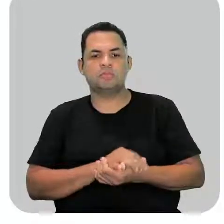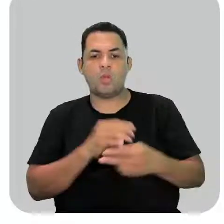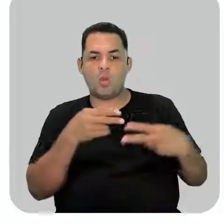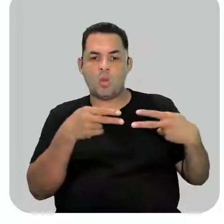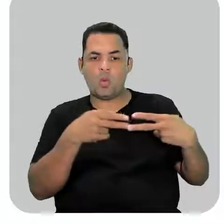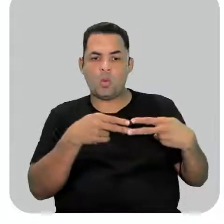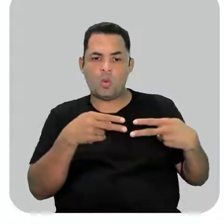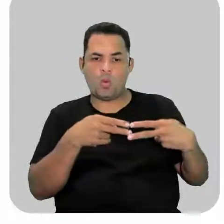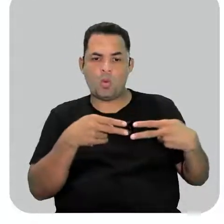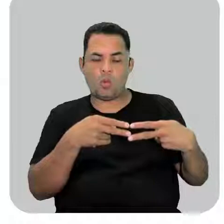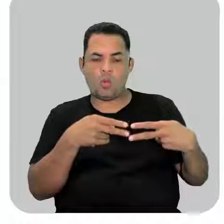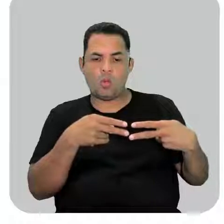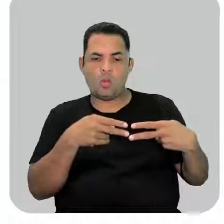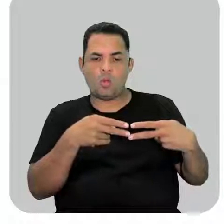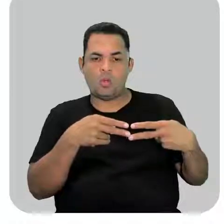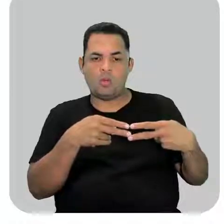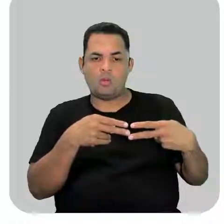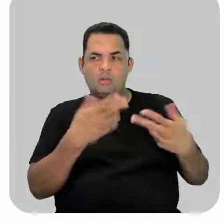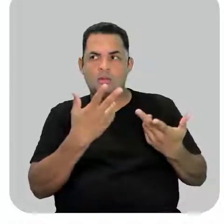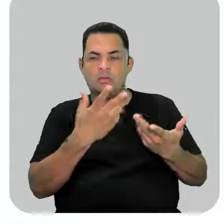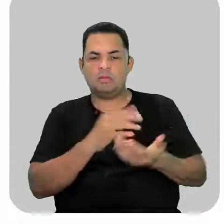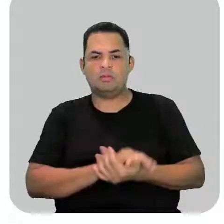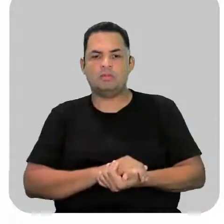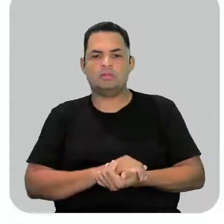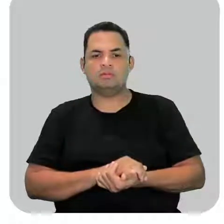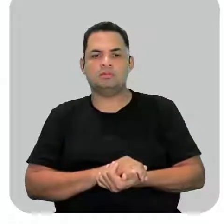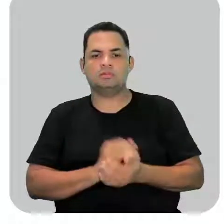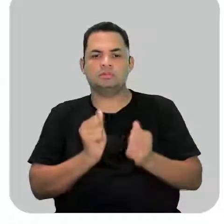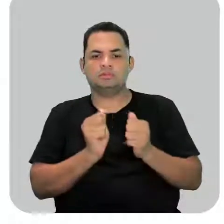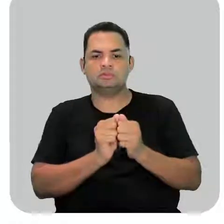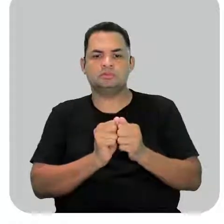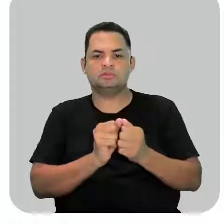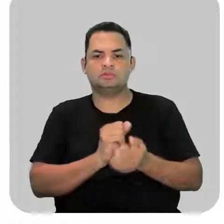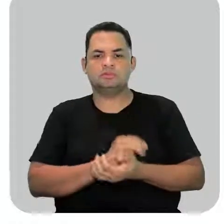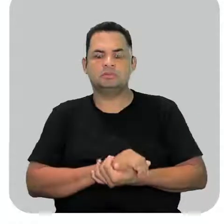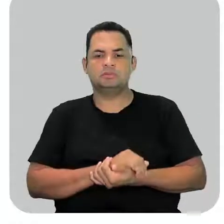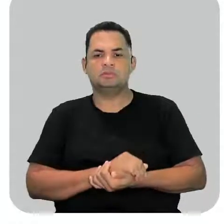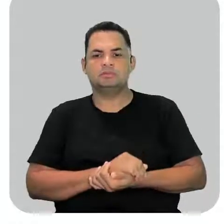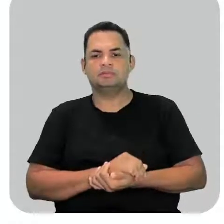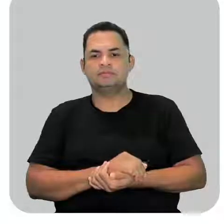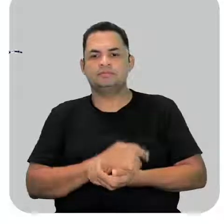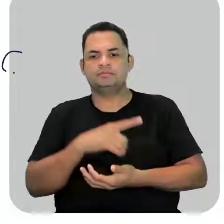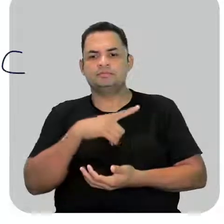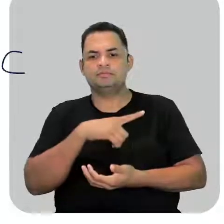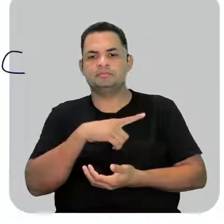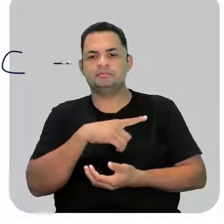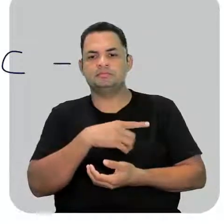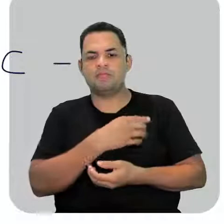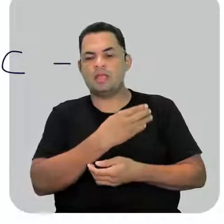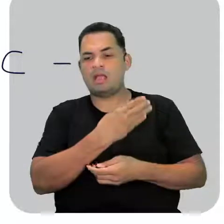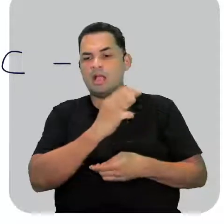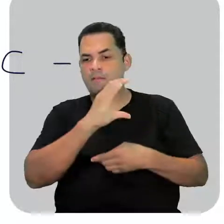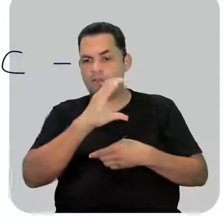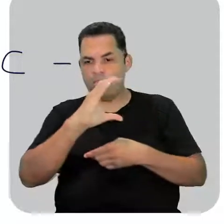ligação dupla. Vamos fazer junto aqui, ó. 3 átomos de carbono,